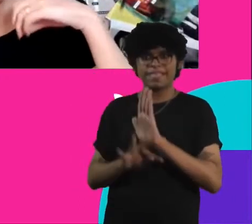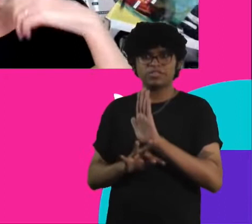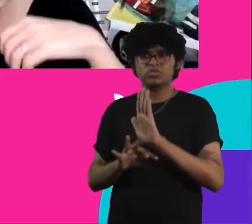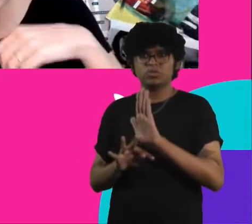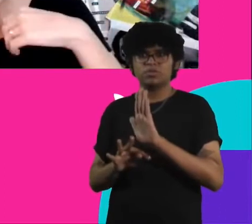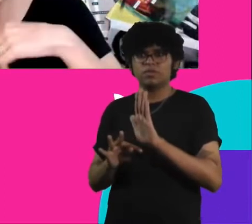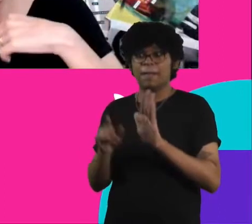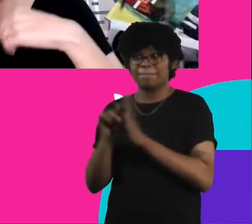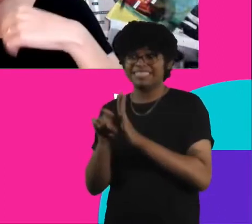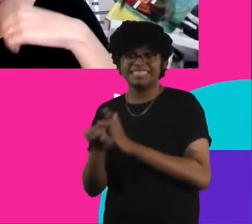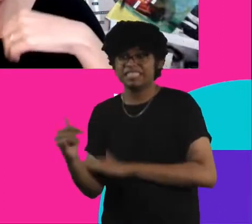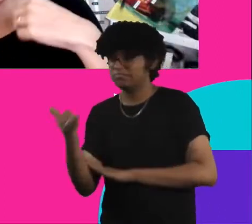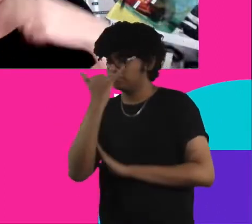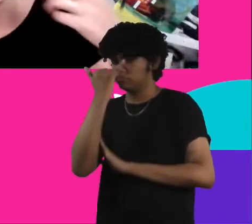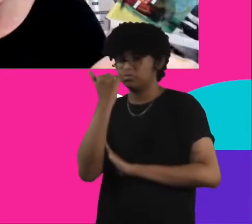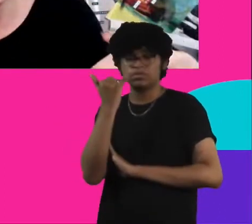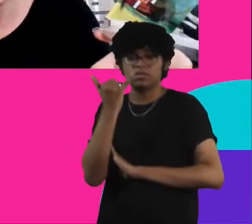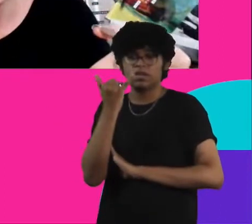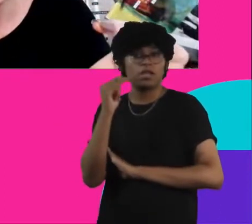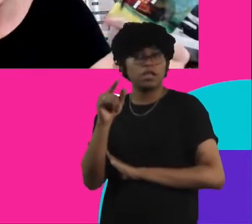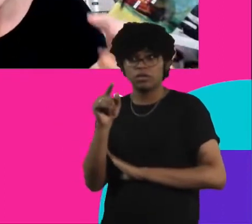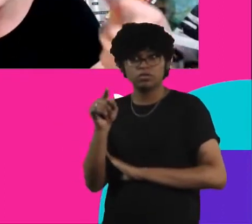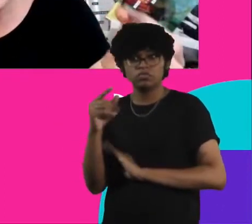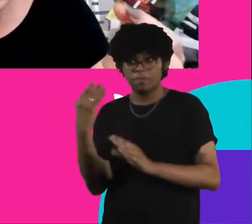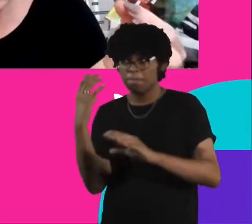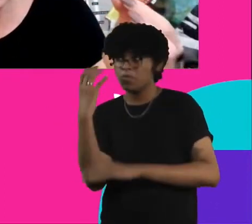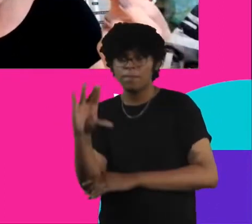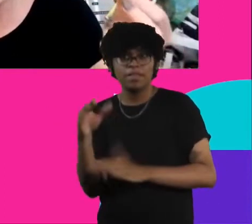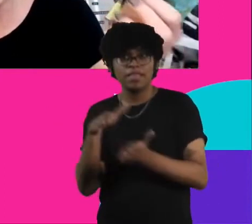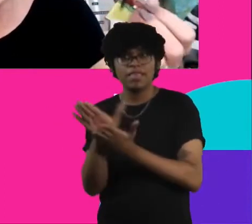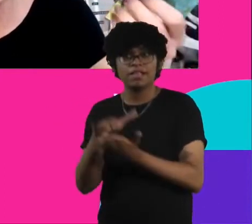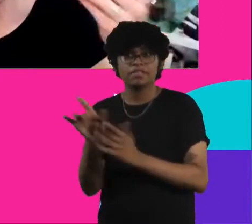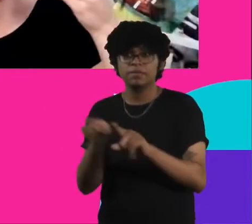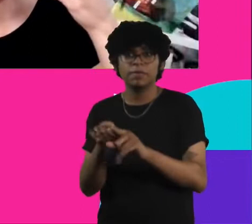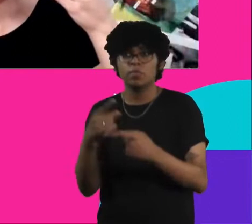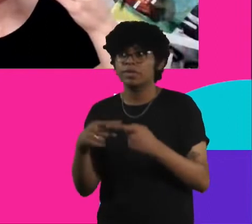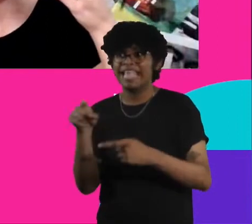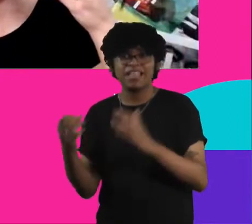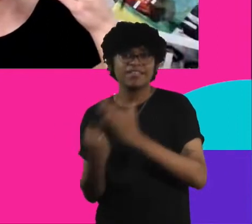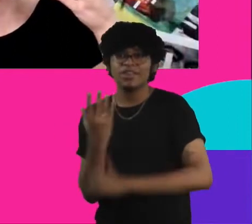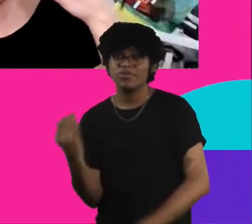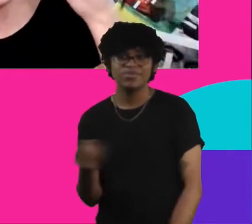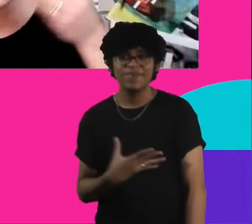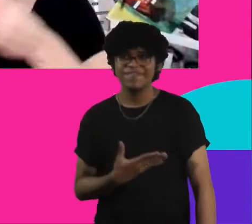Você acabou de descobrir um caminho que nunca mais ninguém vai ter que seguir. Isso, do ponto de vista